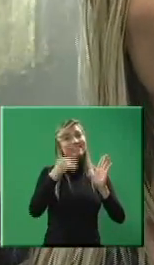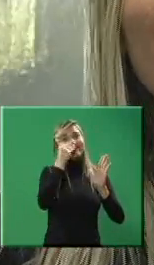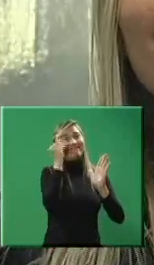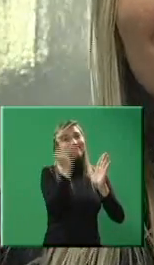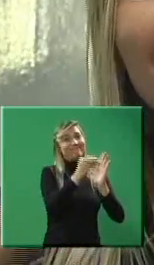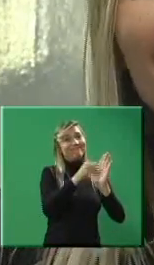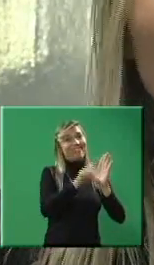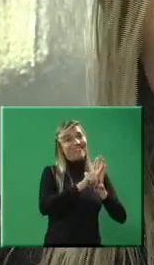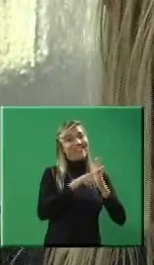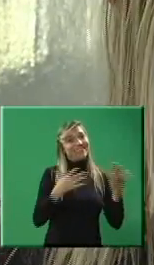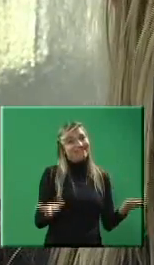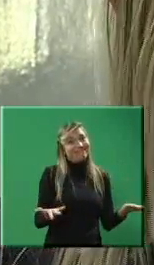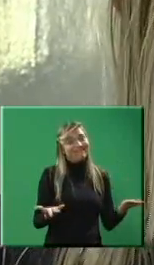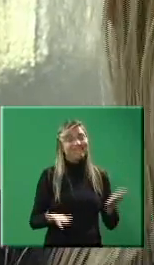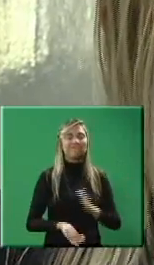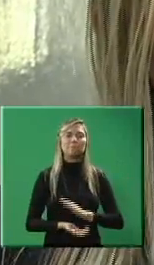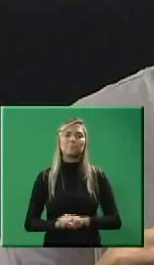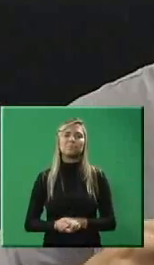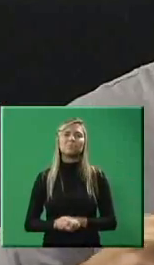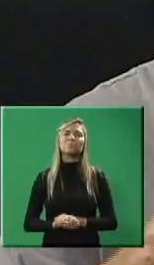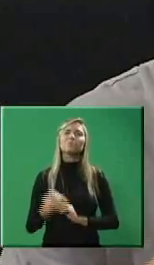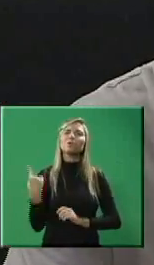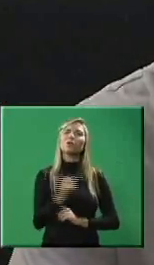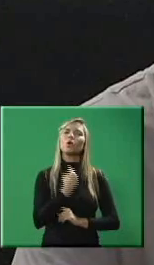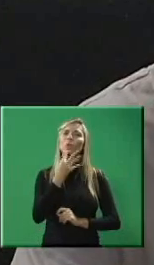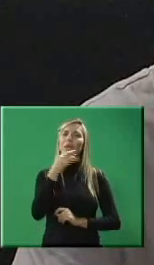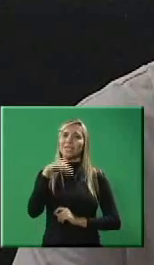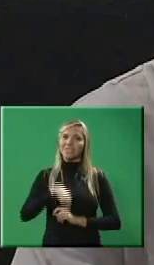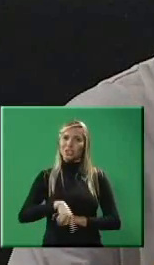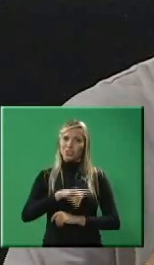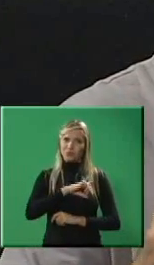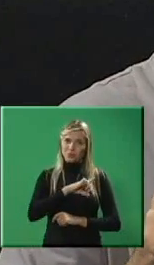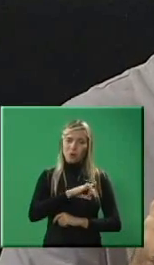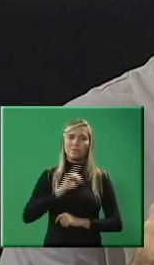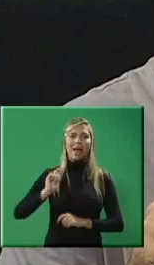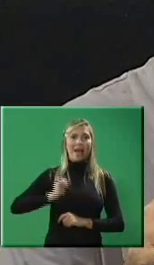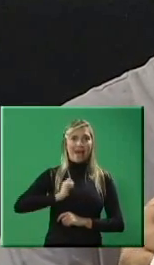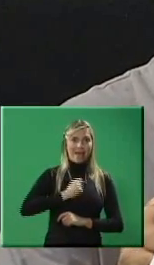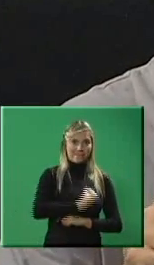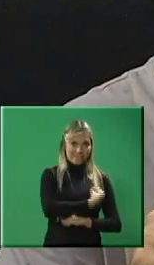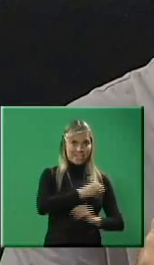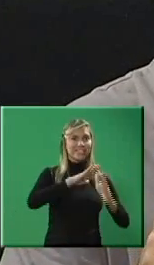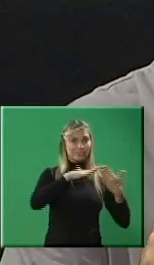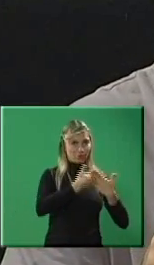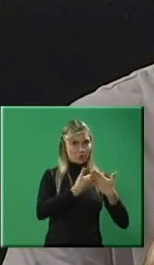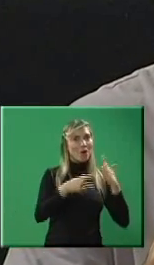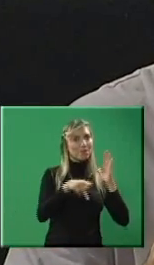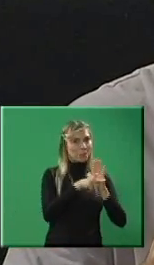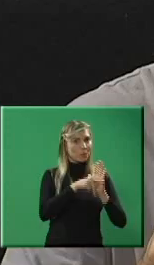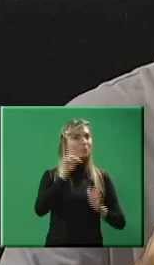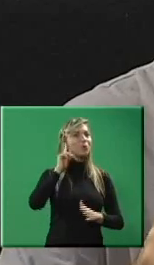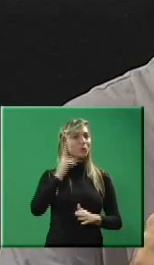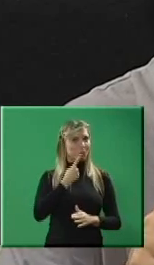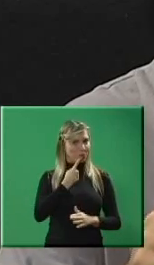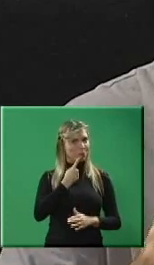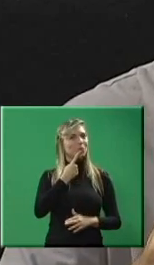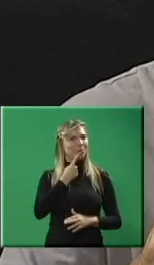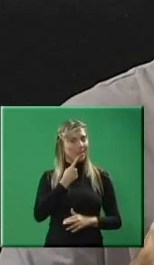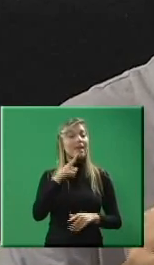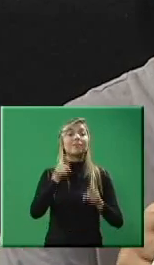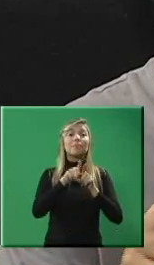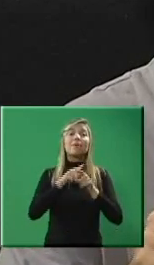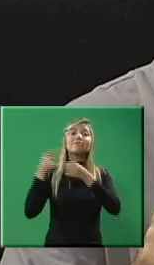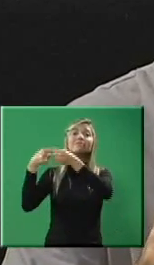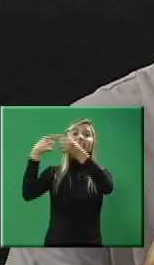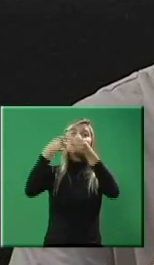leis, só que muitas delas não são cumpridas, né? Bom, a gente conhece aqui em Divinópolis a Vida, né? É uma escola que atende